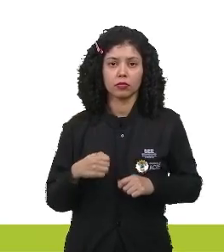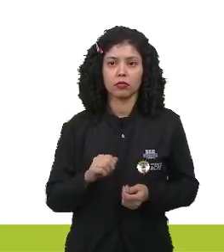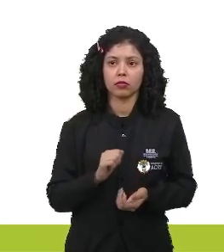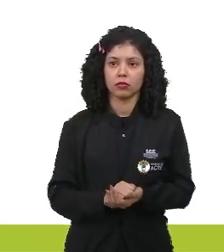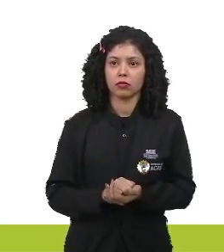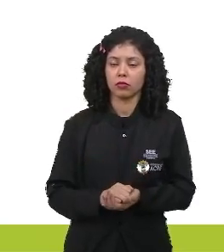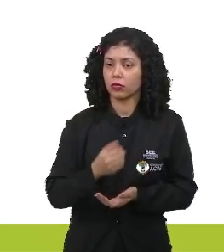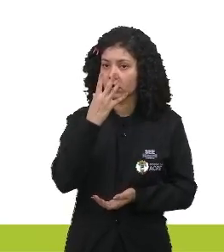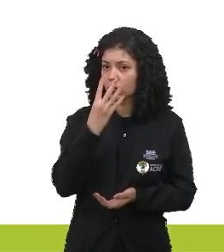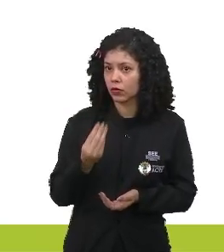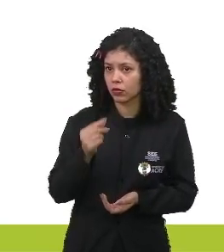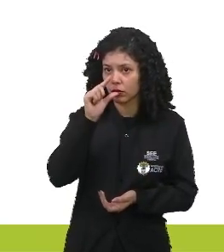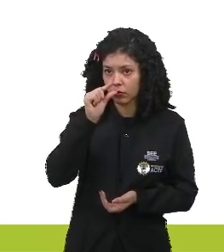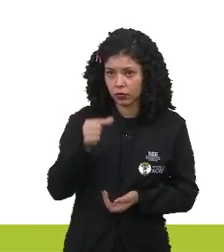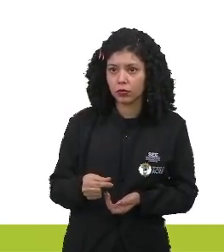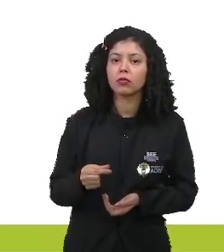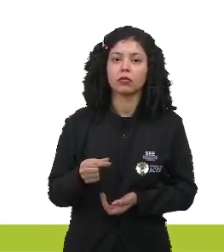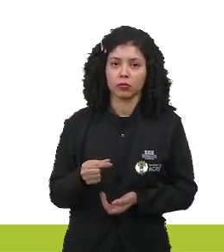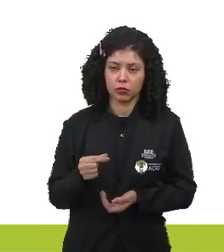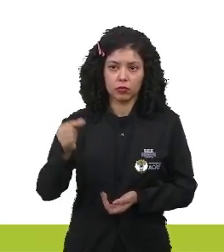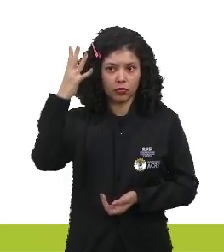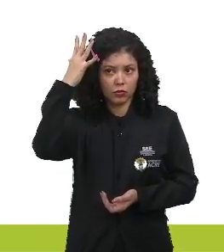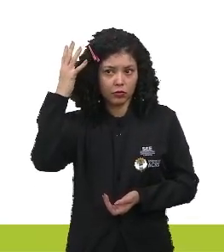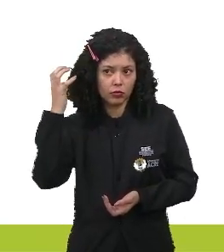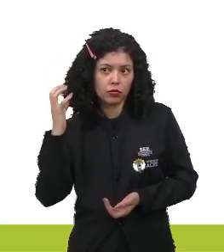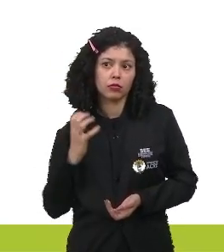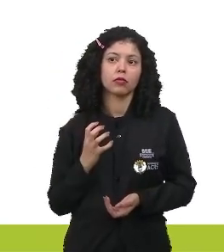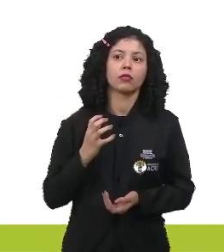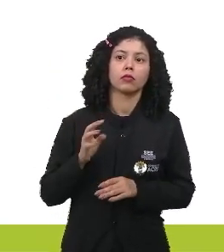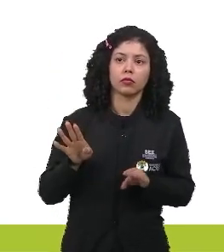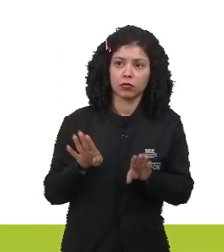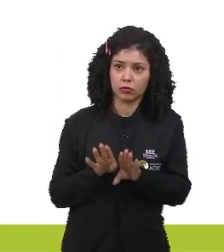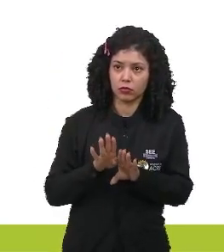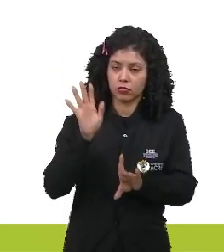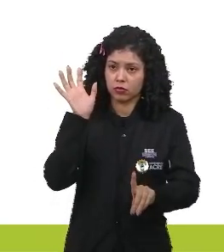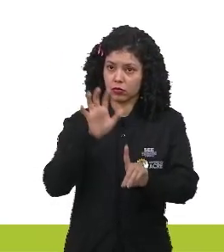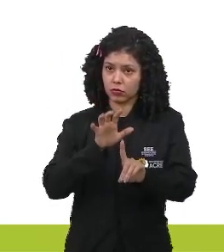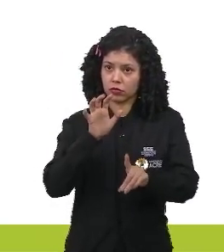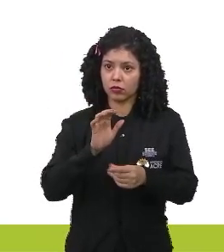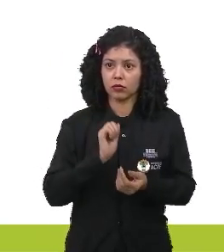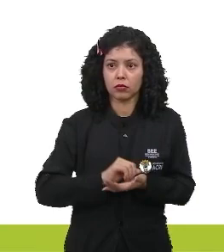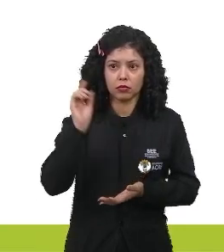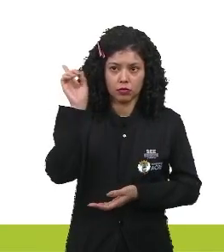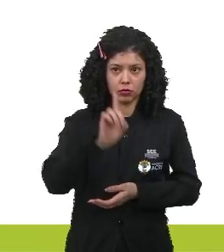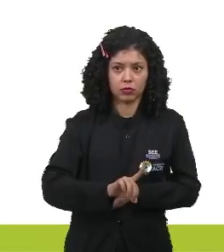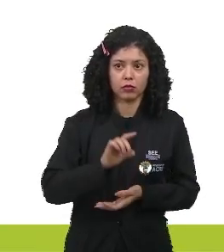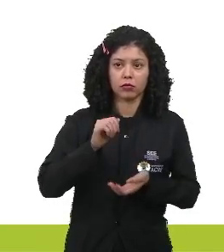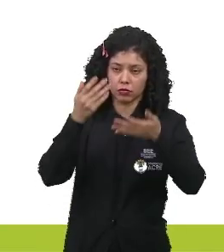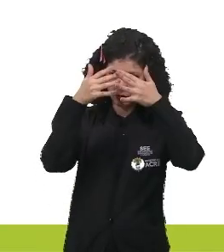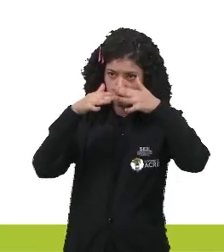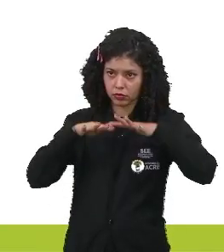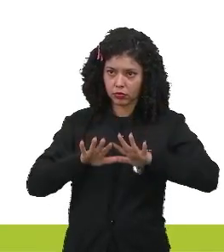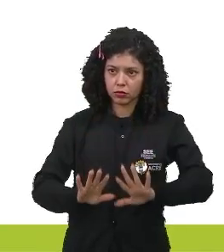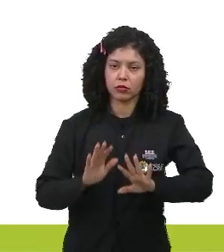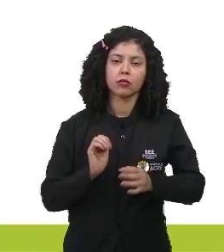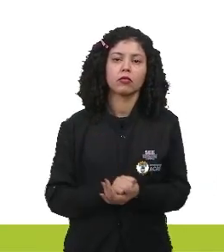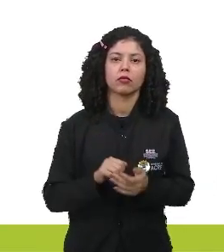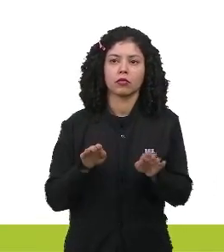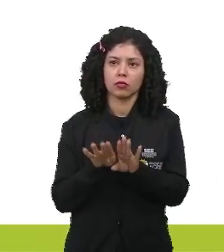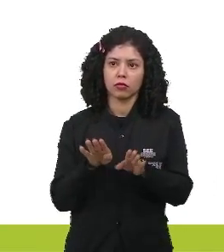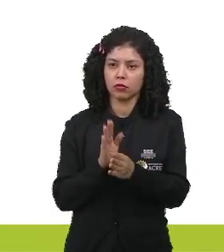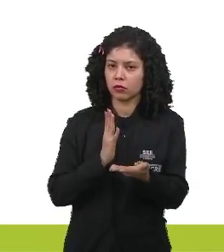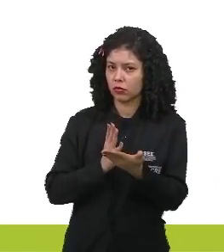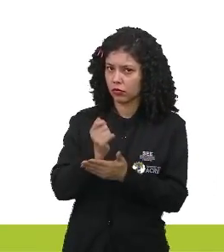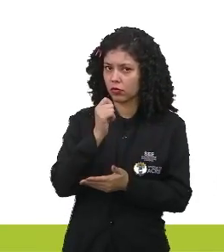Robs Lock montes e Rous pois eles tiveram influência do direito natural e buscaram as